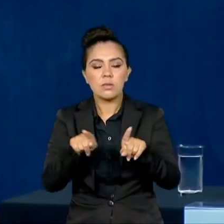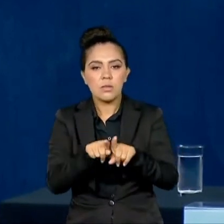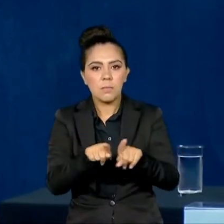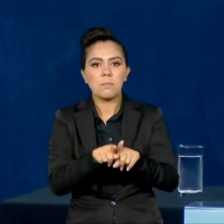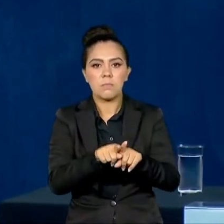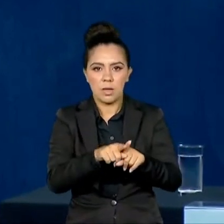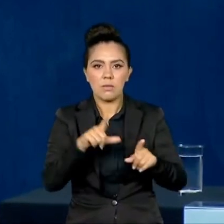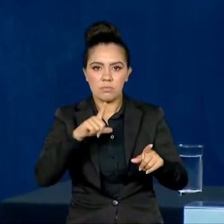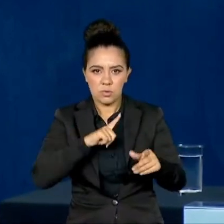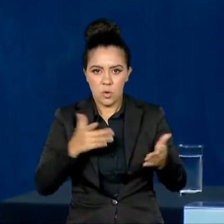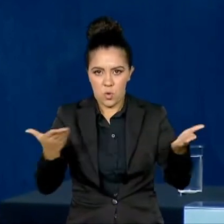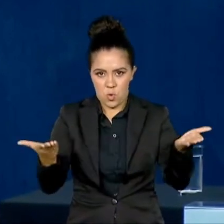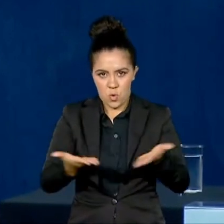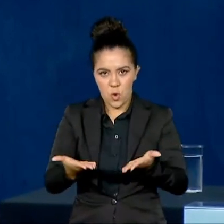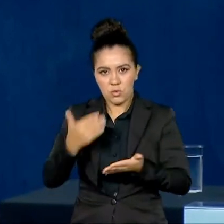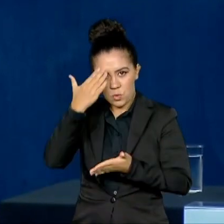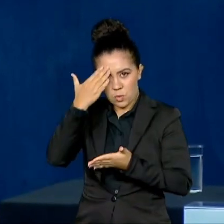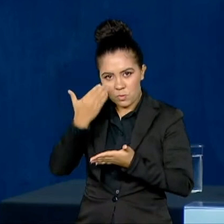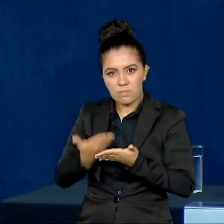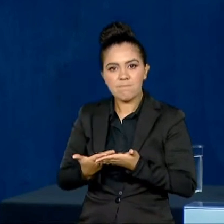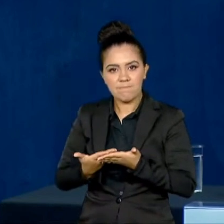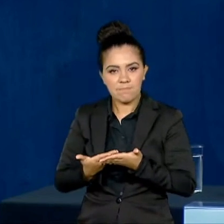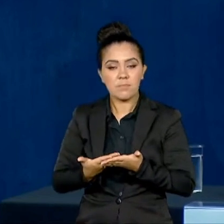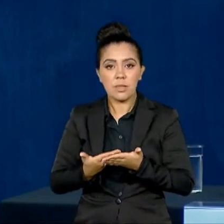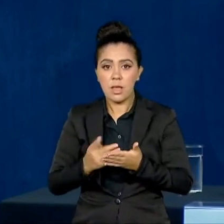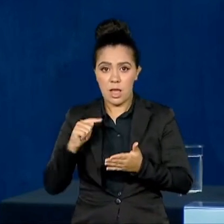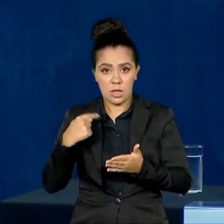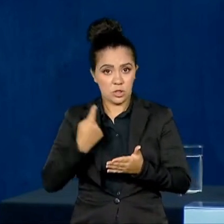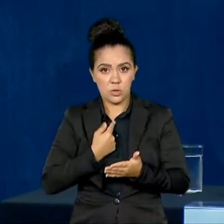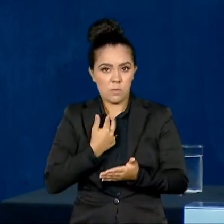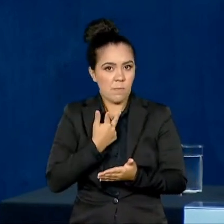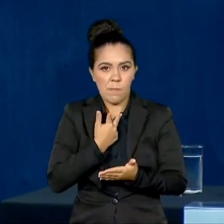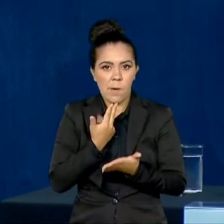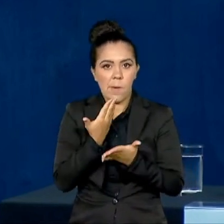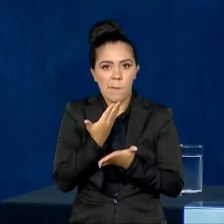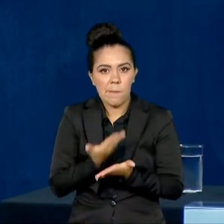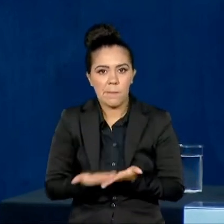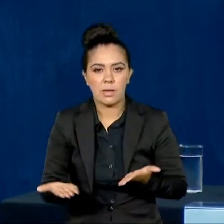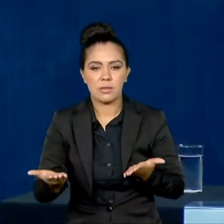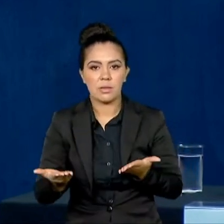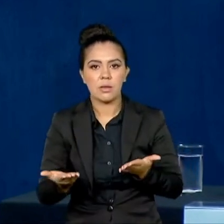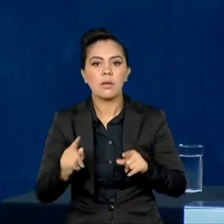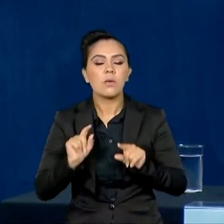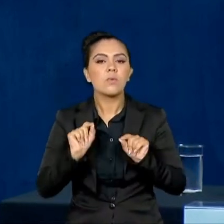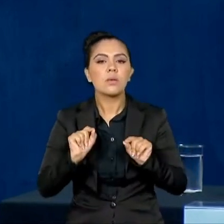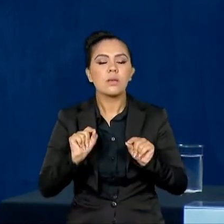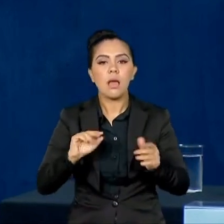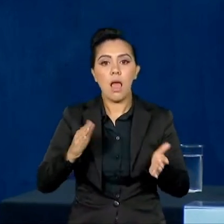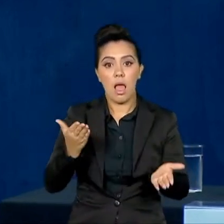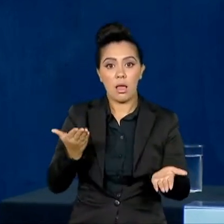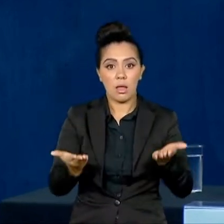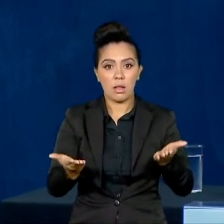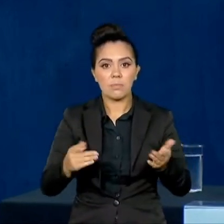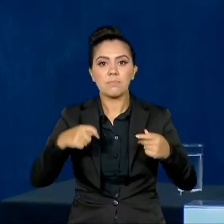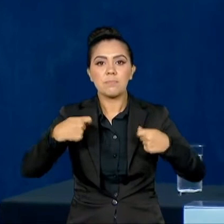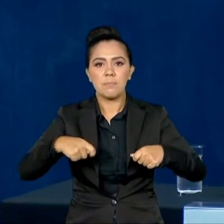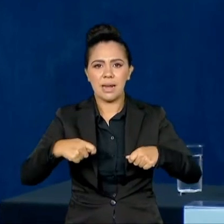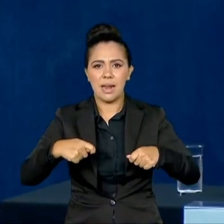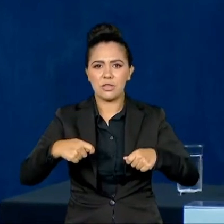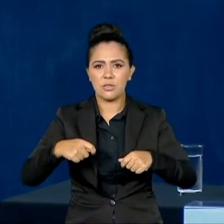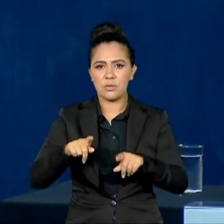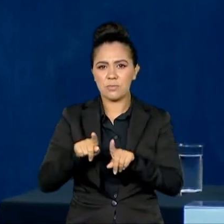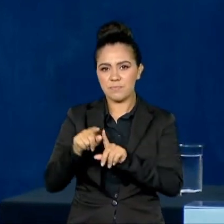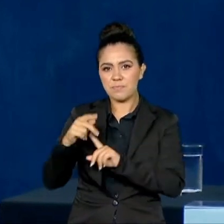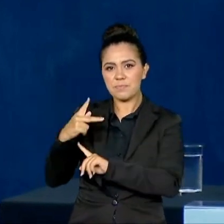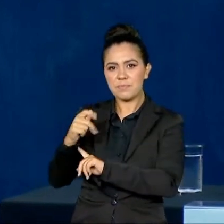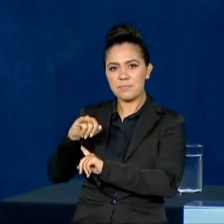que o Constituinte nos conferiu, não podemos perder de vista que o equilíbrio deve ser o nosso apanágio. Toda